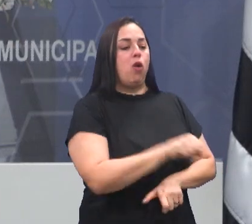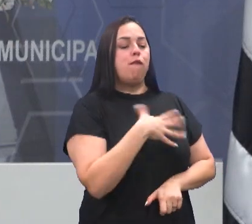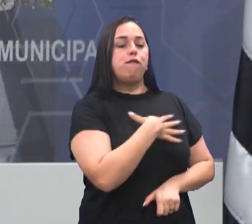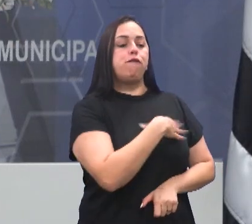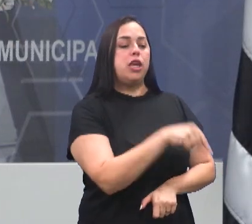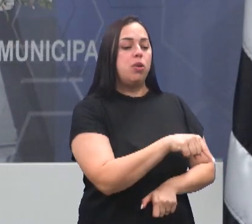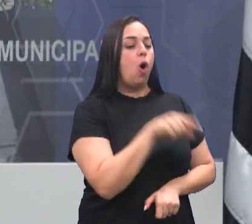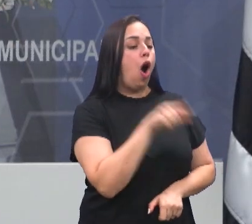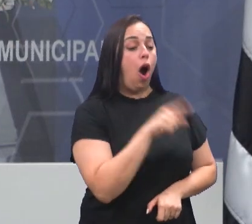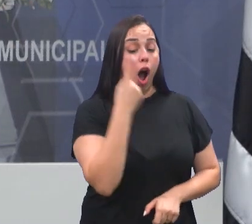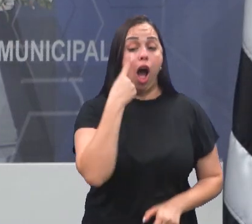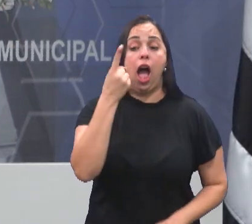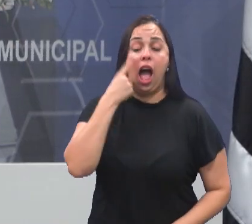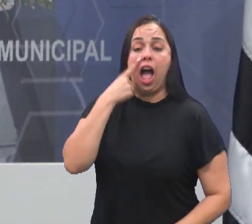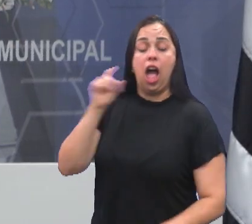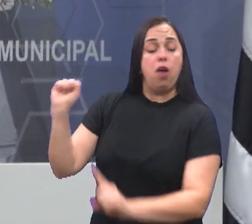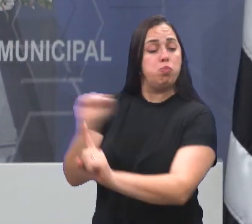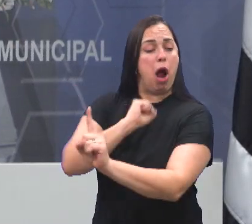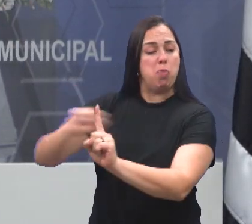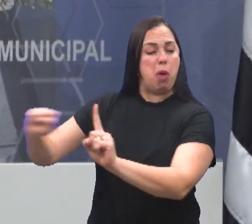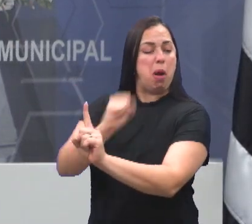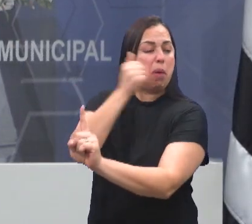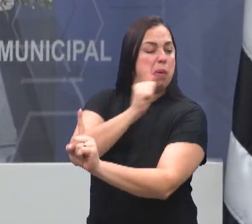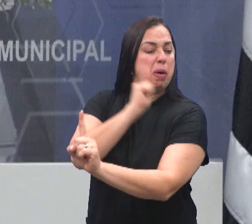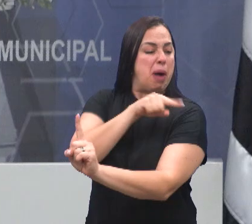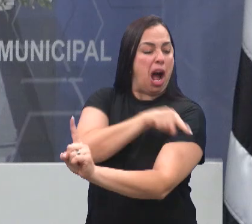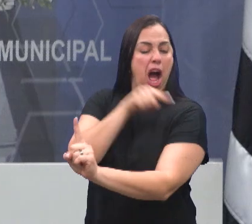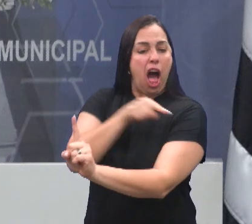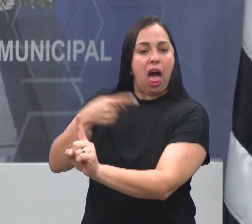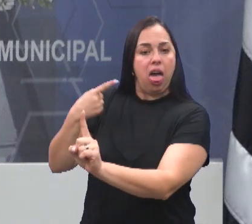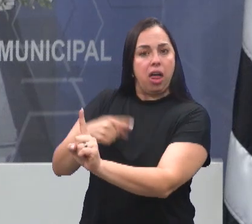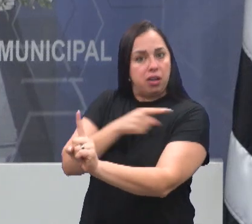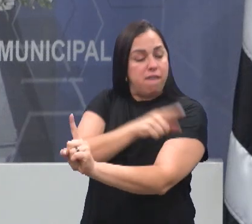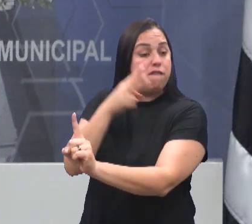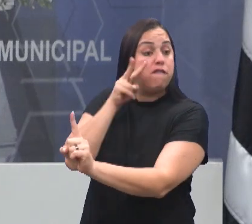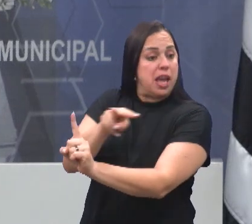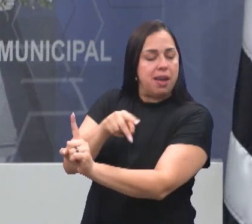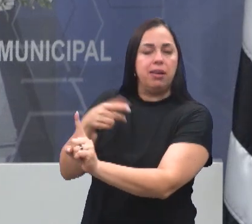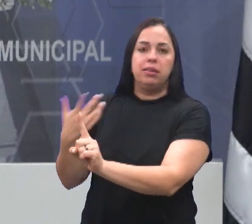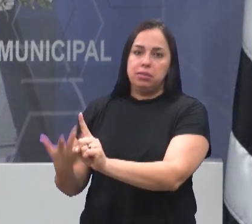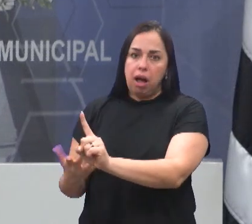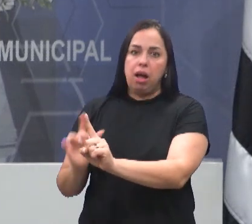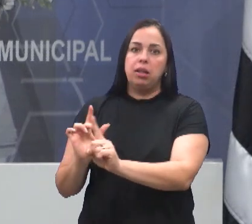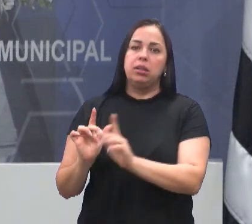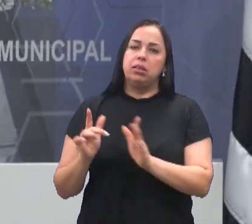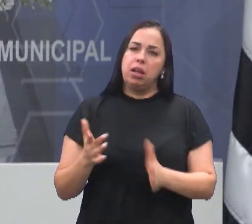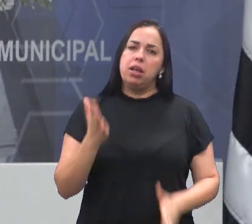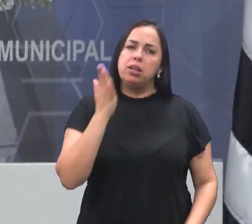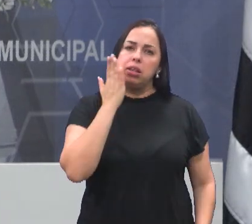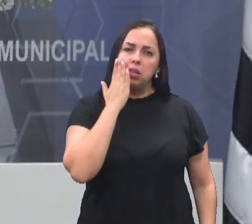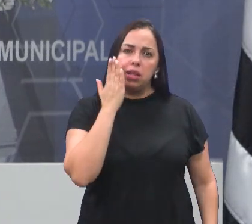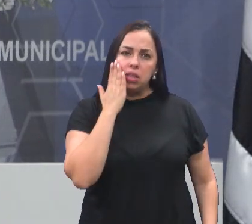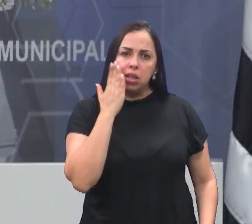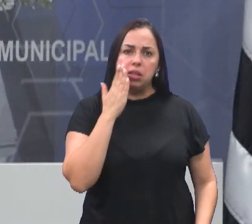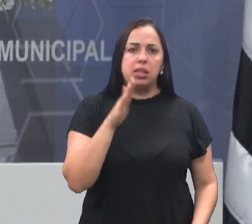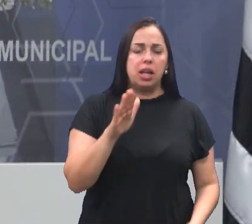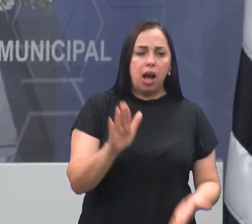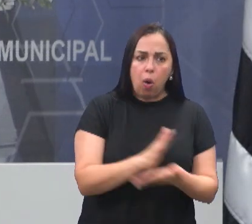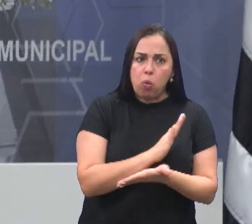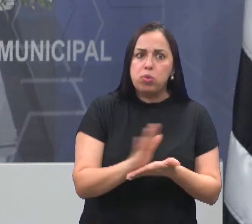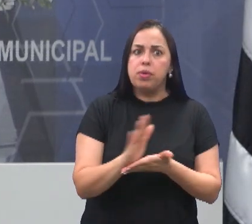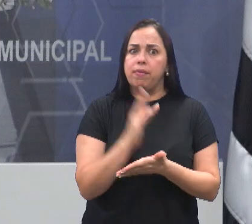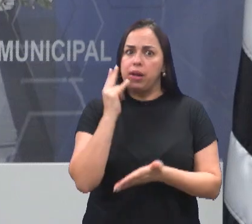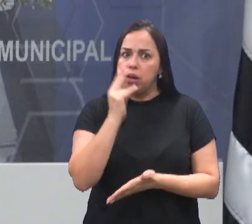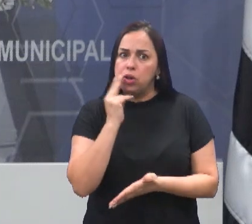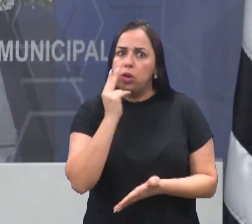mãe. Né? A gente que tem criança aqui, os pais aqui, vereadores pais, que tudo bem, às vezes já tem filhos crescidos,